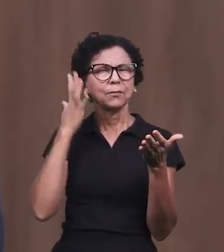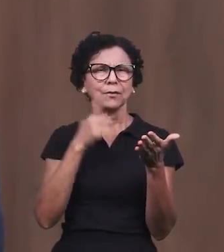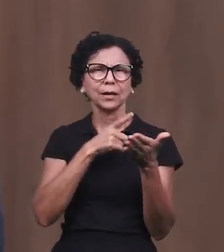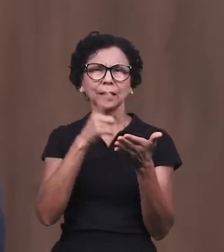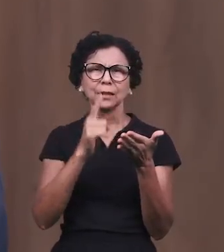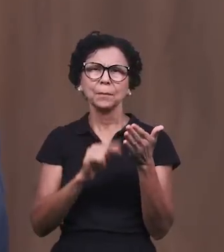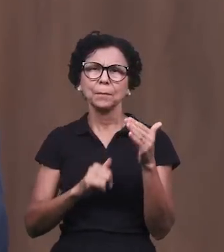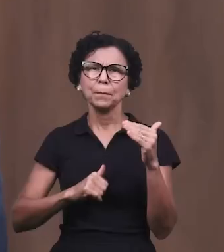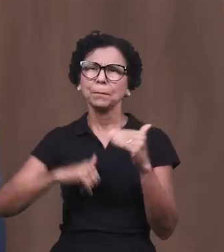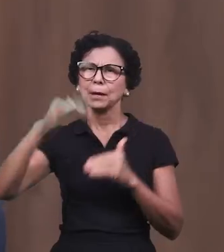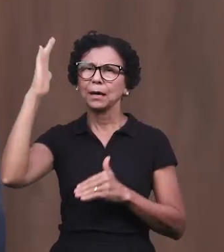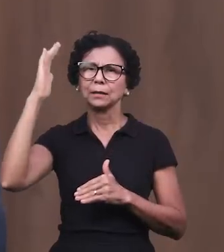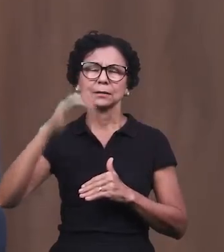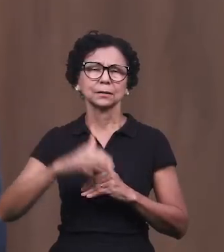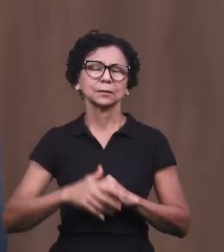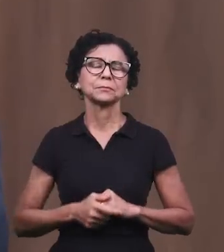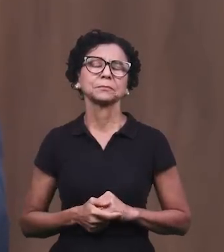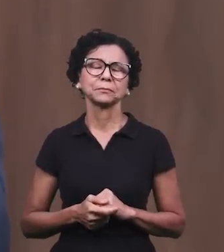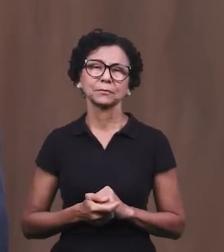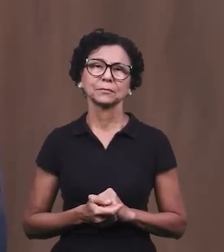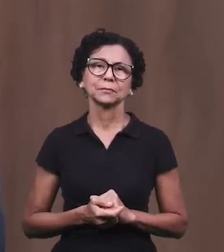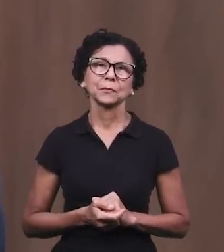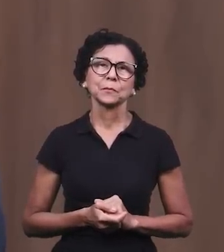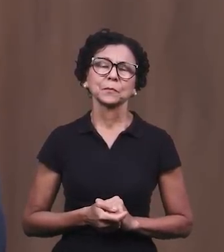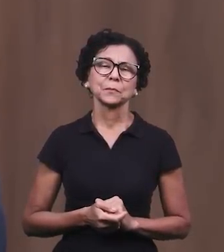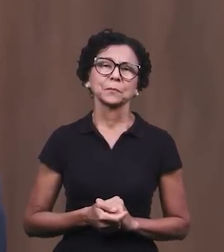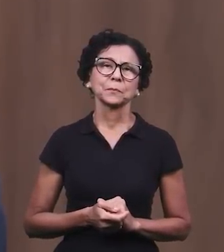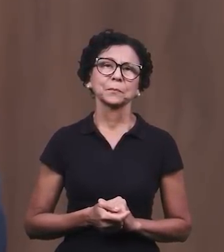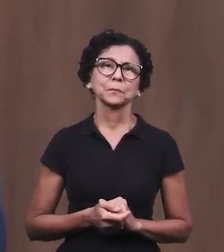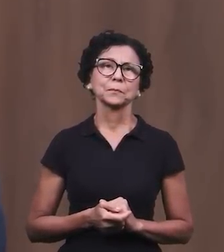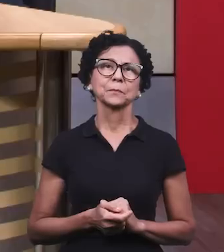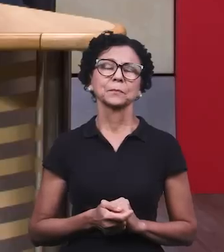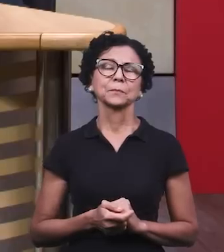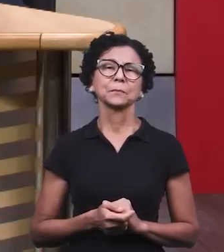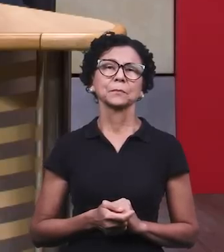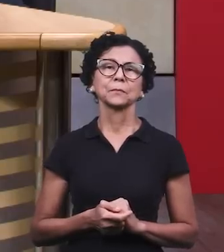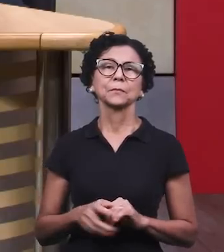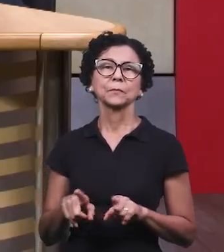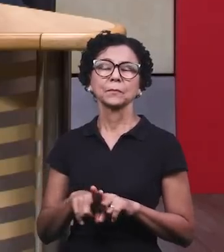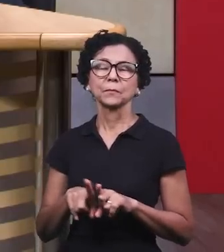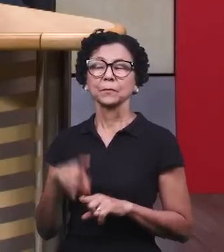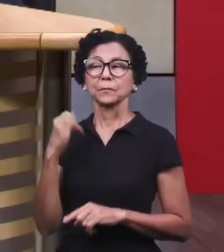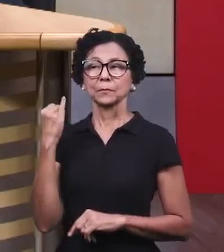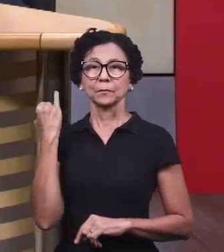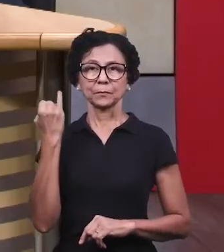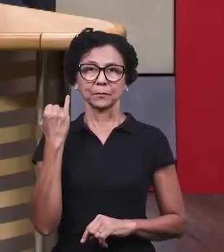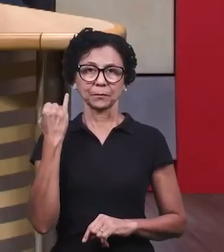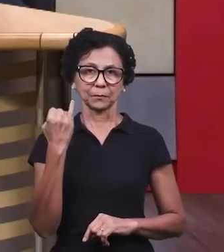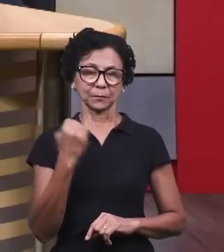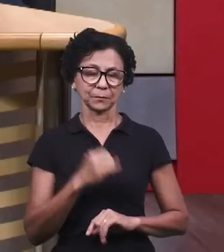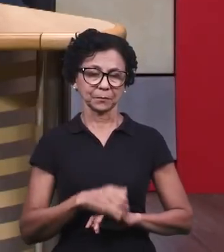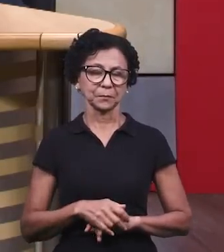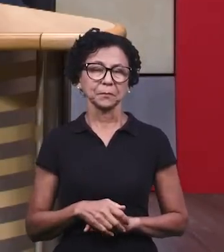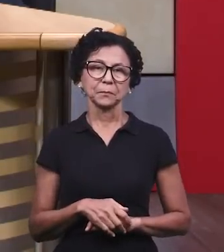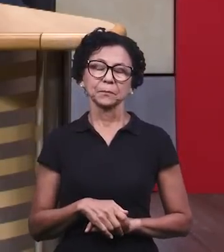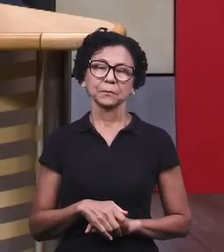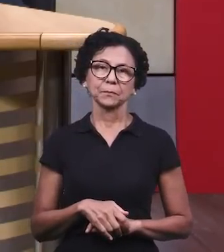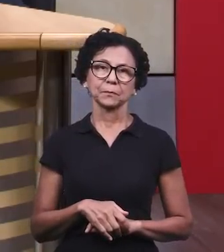a partir na continuação desse trabalho. Há um aspecto muito importante, foi citado